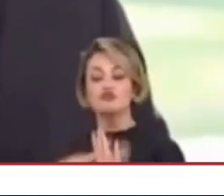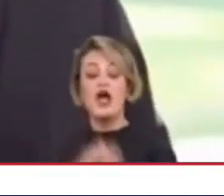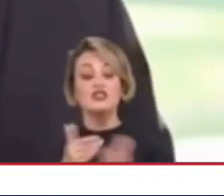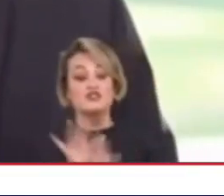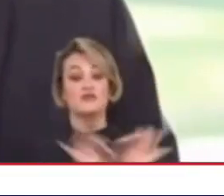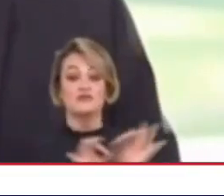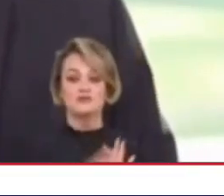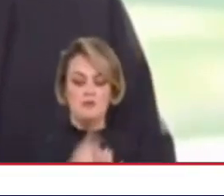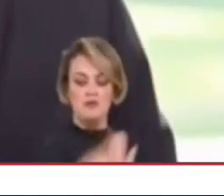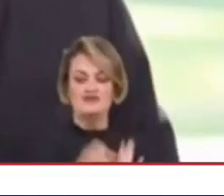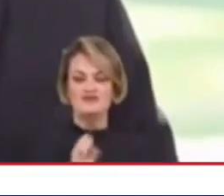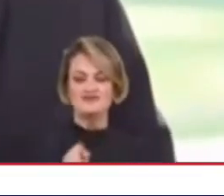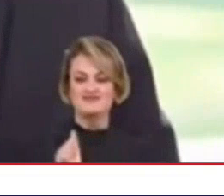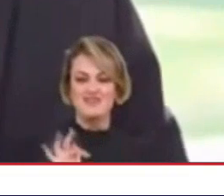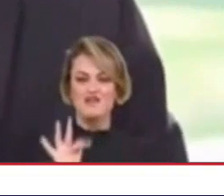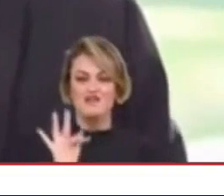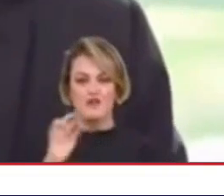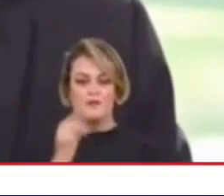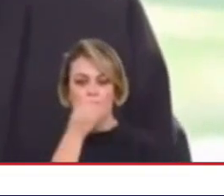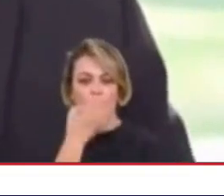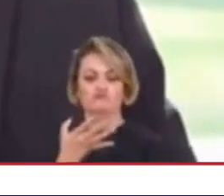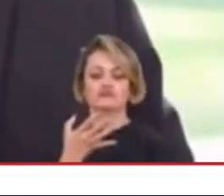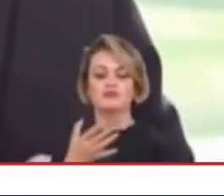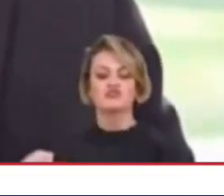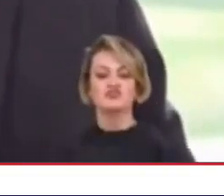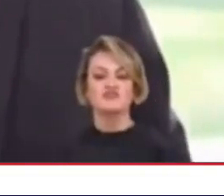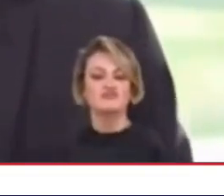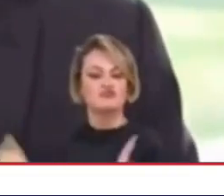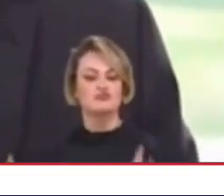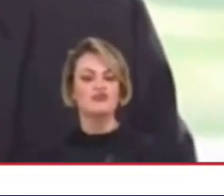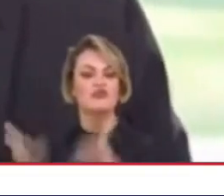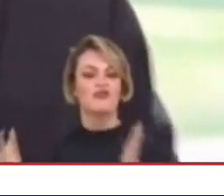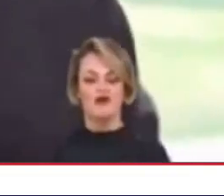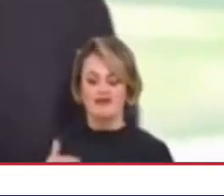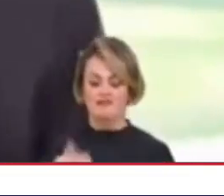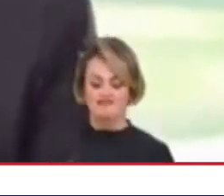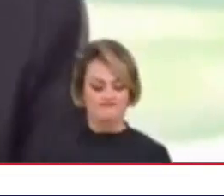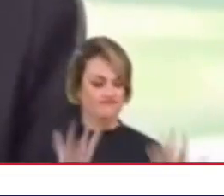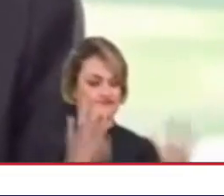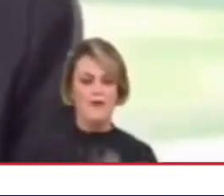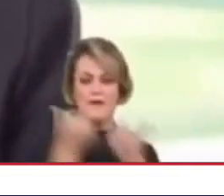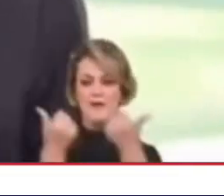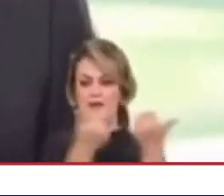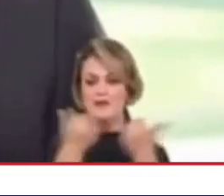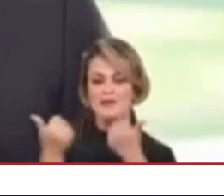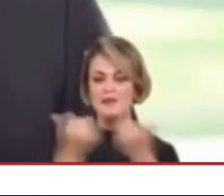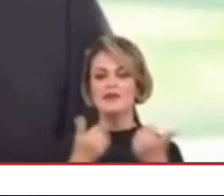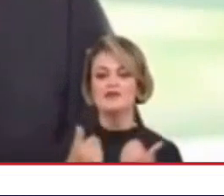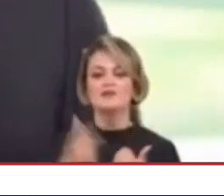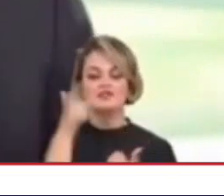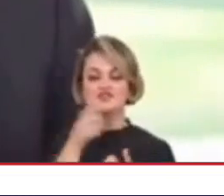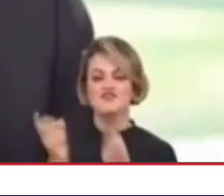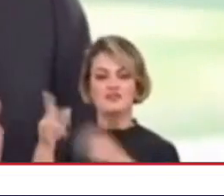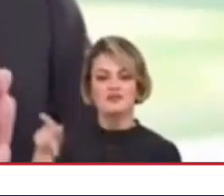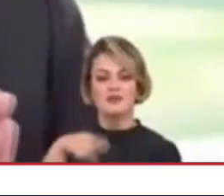que a agricultura brasileira continue produzindo, continue plantando cada vez mais, para a gente continuar exportando cada vez mais. Eu